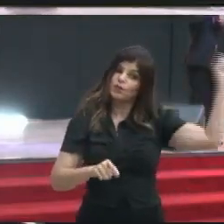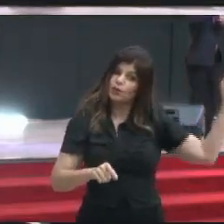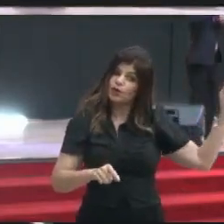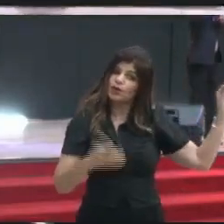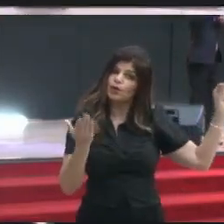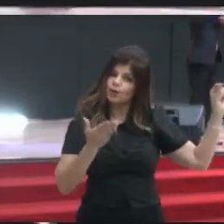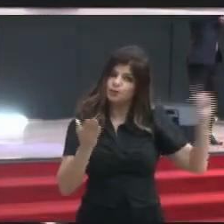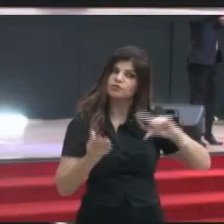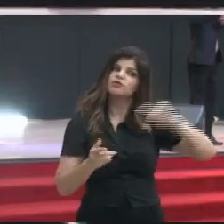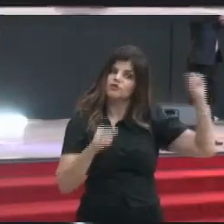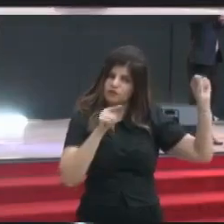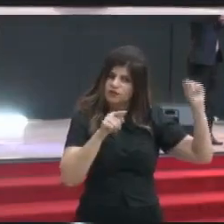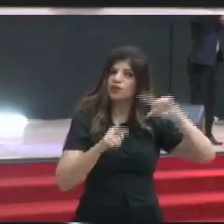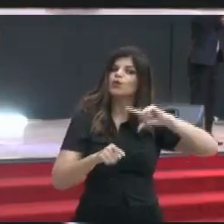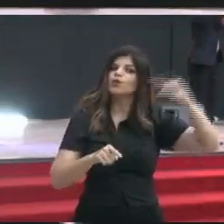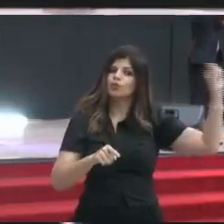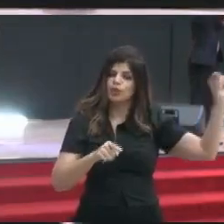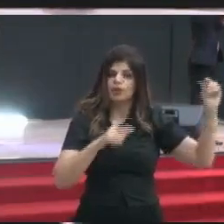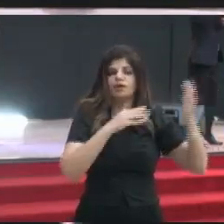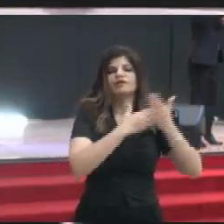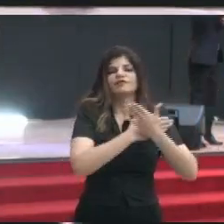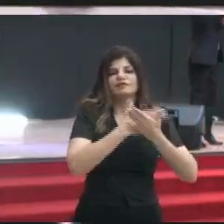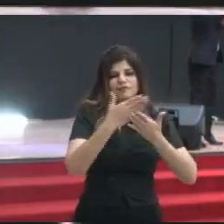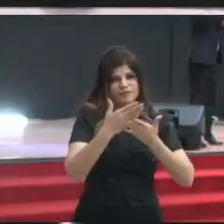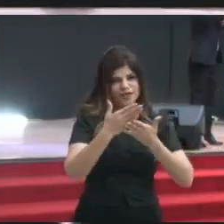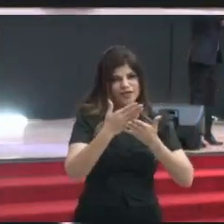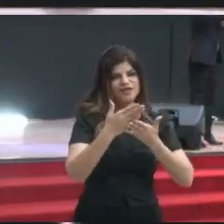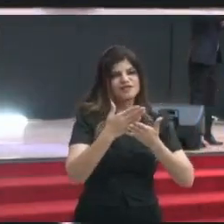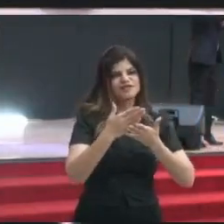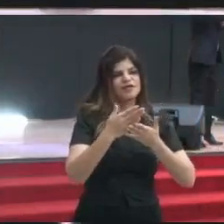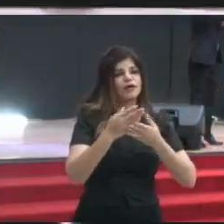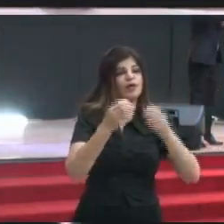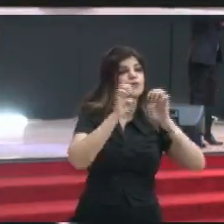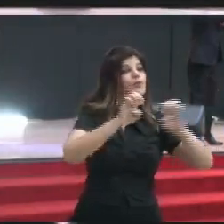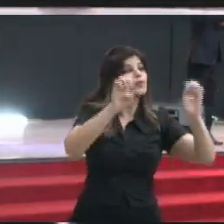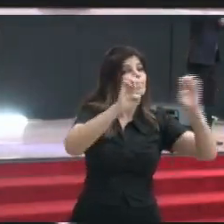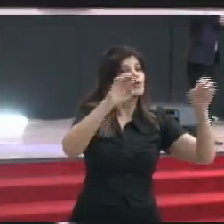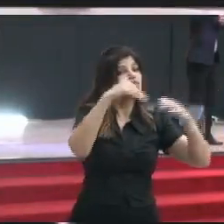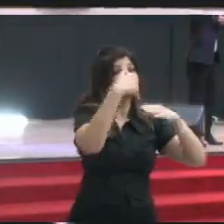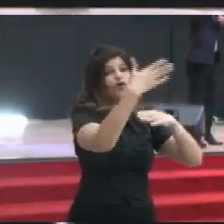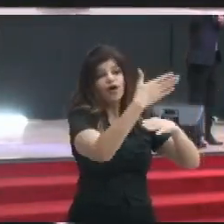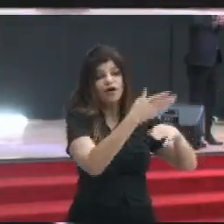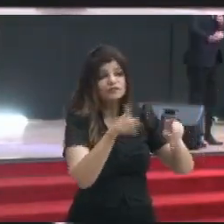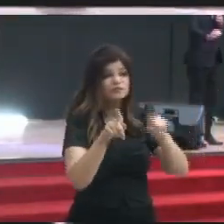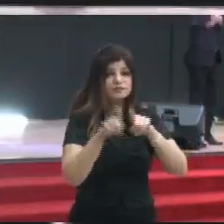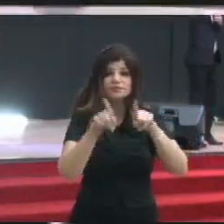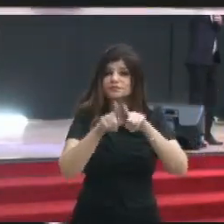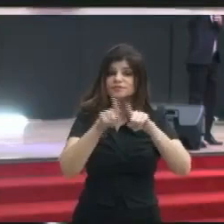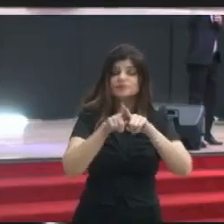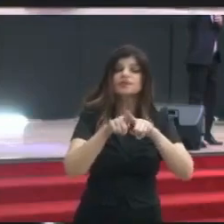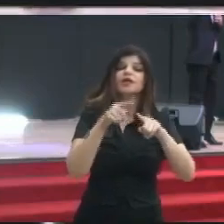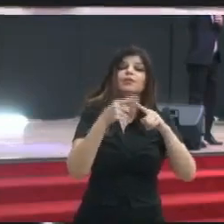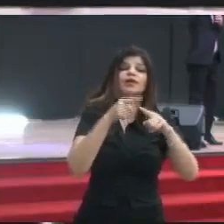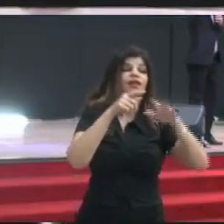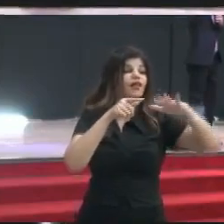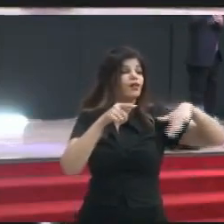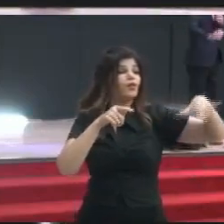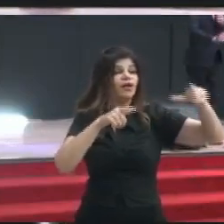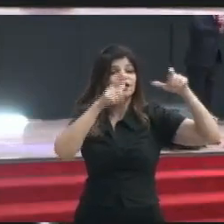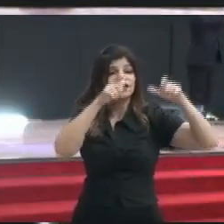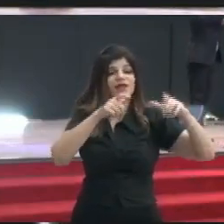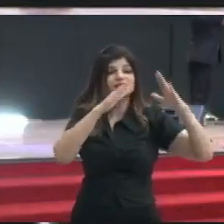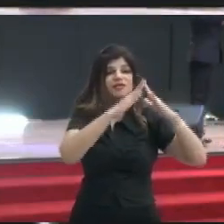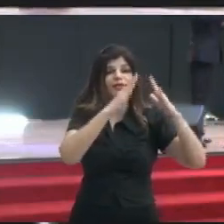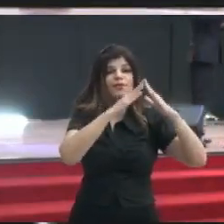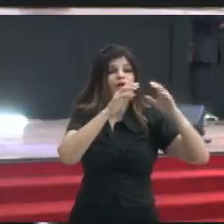daqui, começa o seu campo missionário. O seu campo missionário é onde você mora.